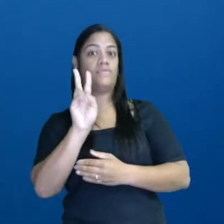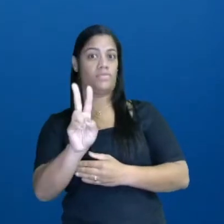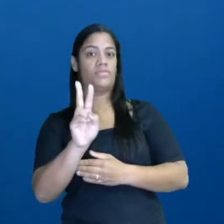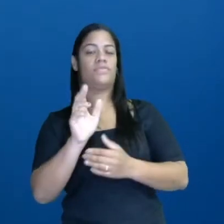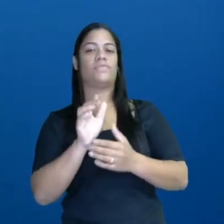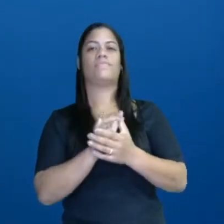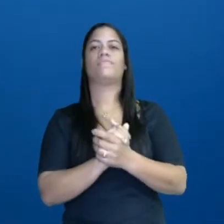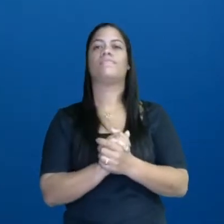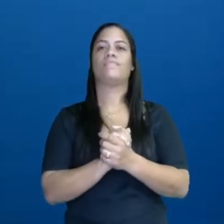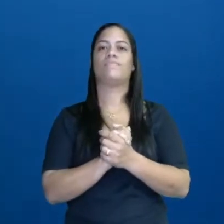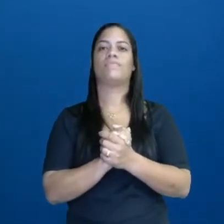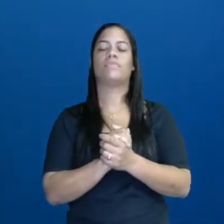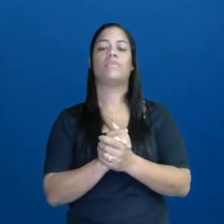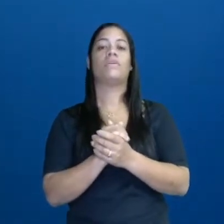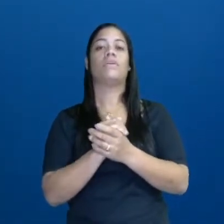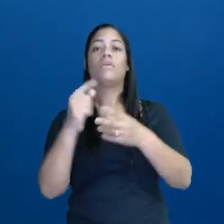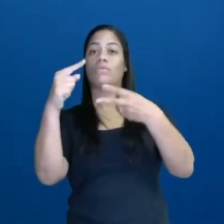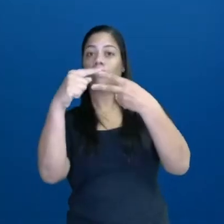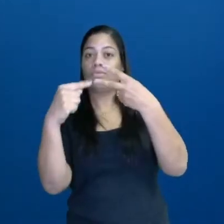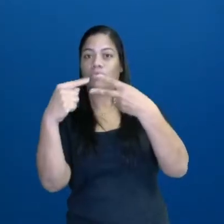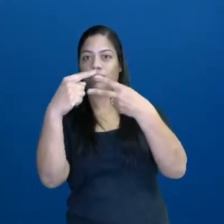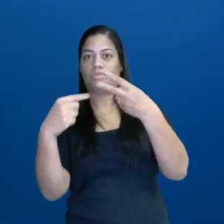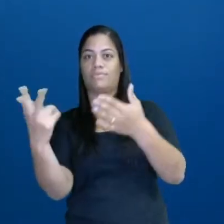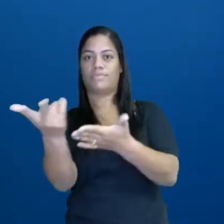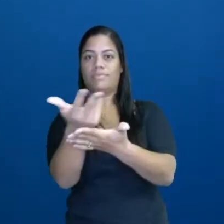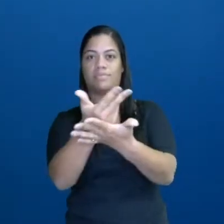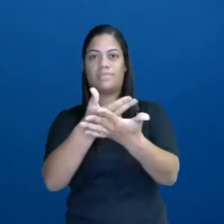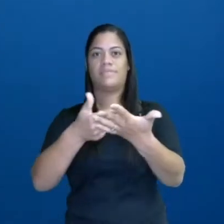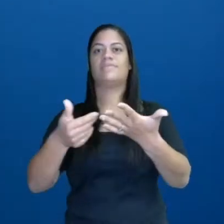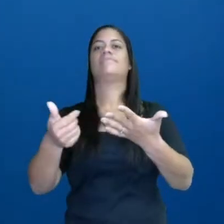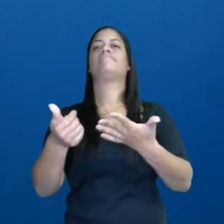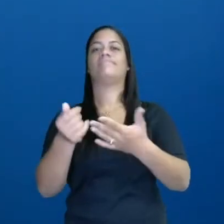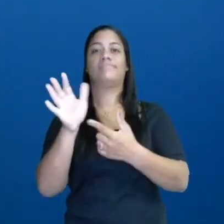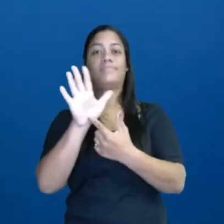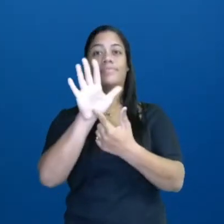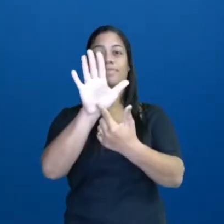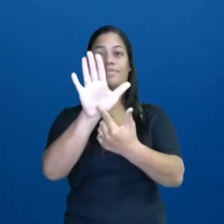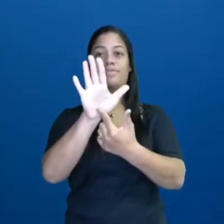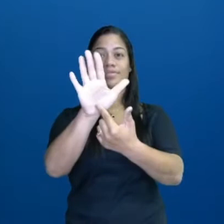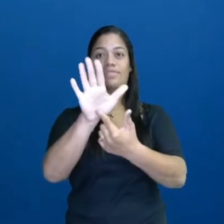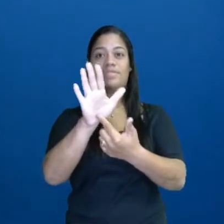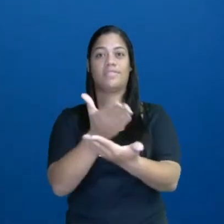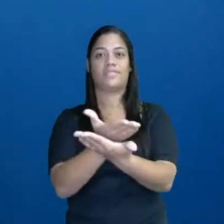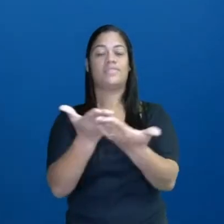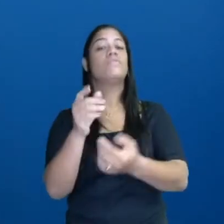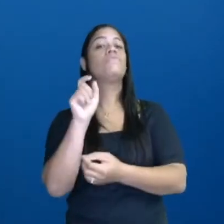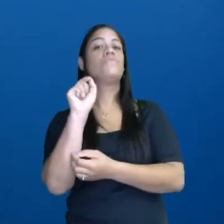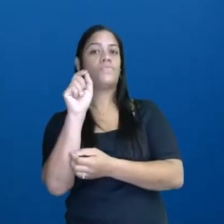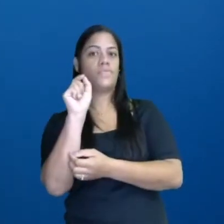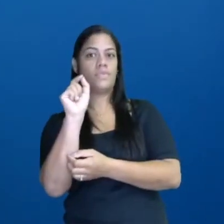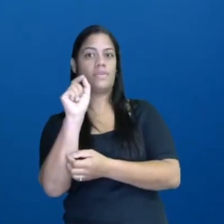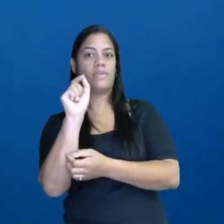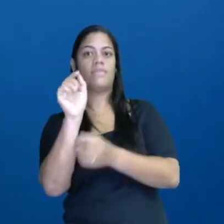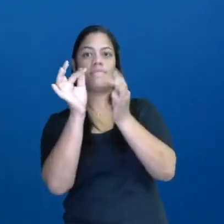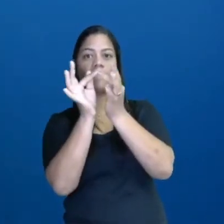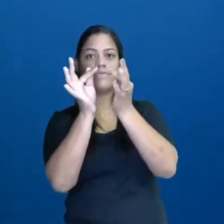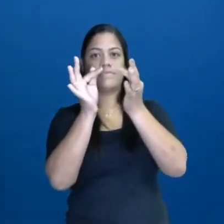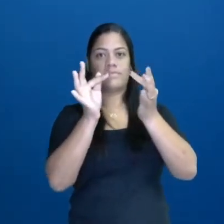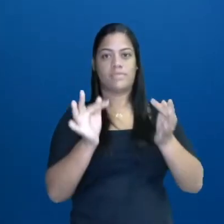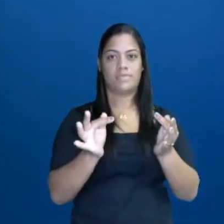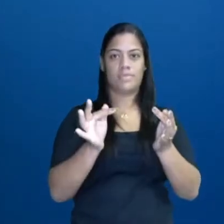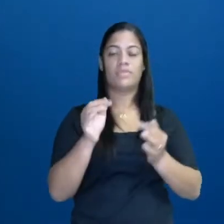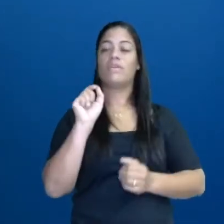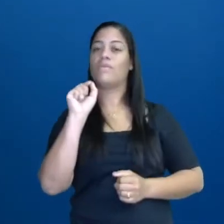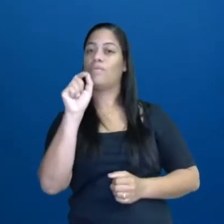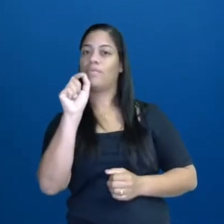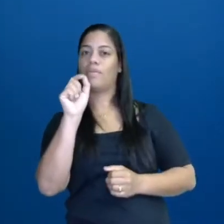para vocês aqui duas imagens, não é isso? Para mostrar para vocês, ó, o que são os polígonos simples e